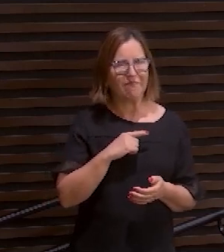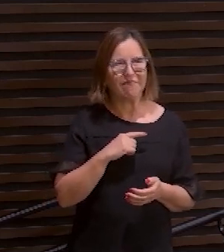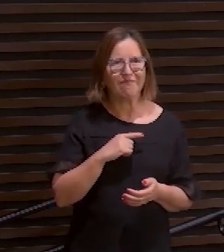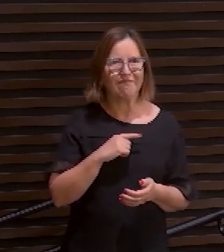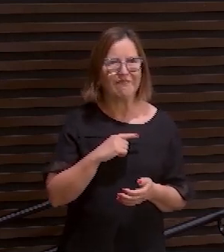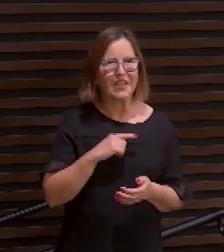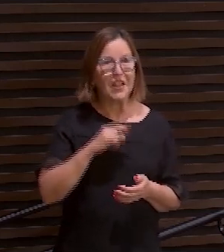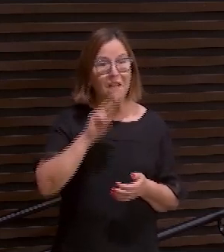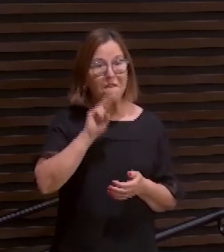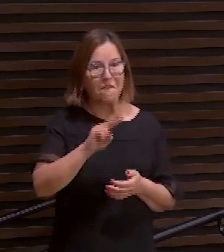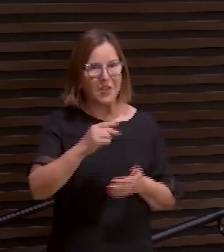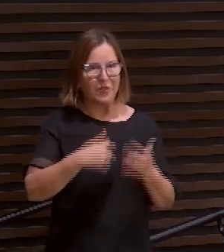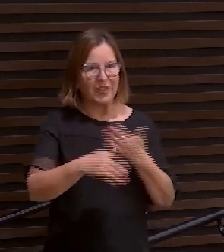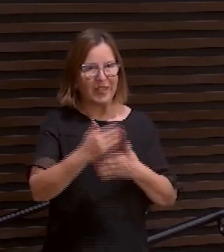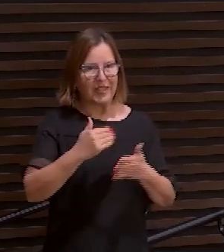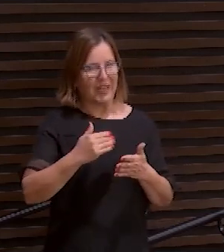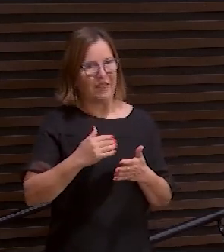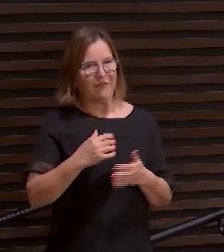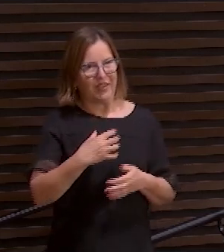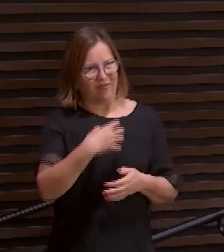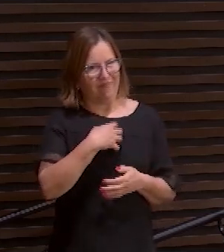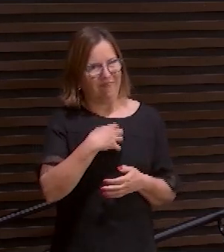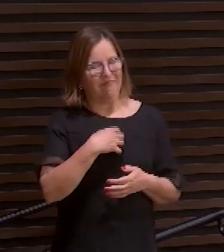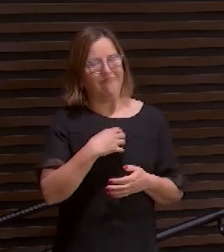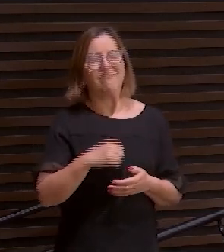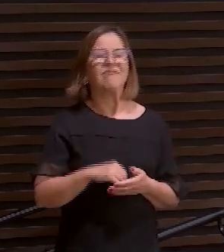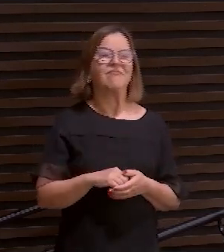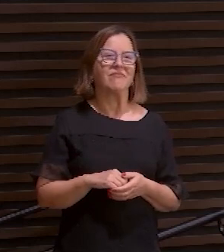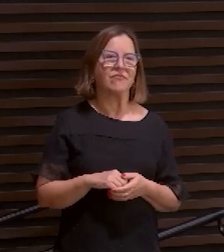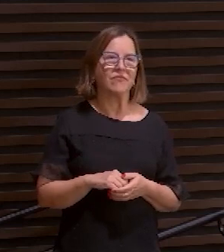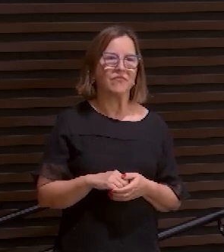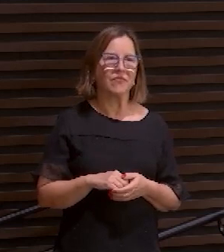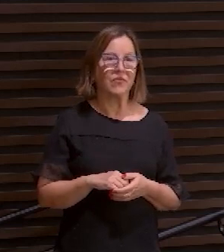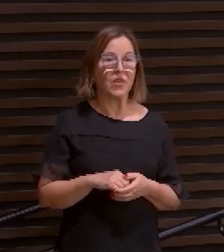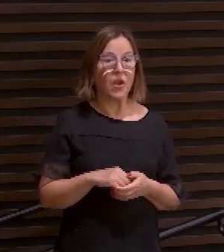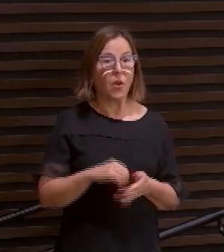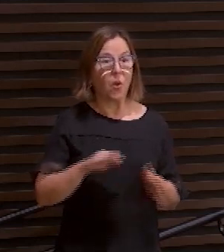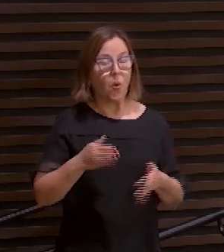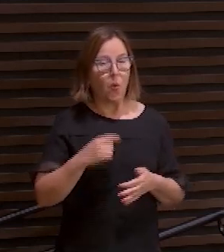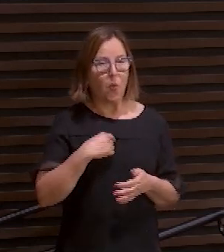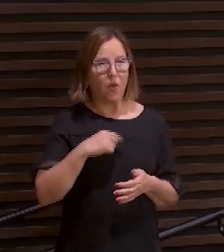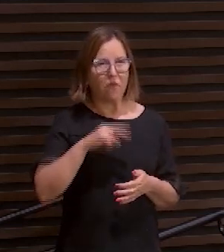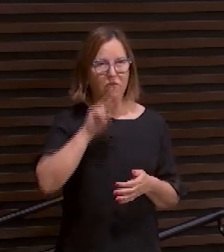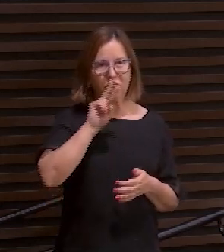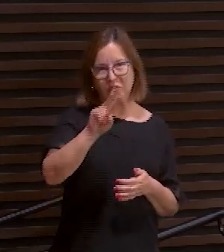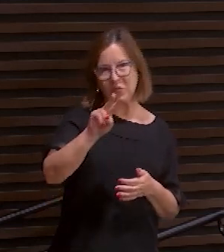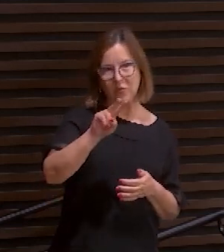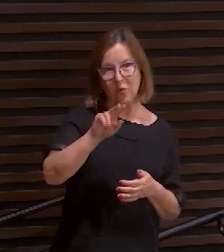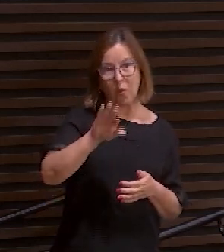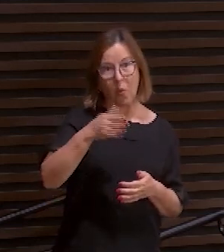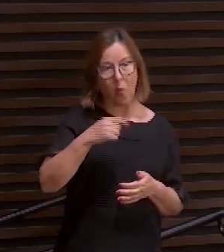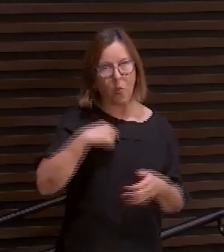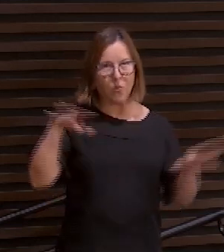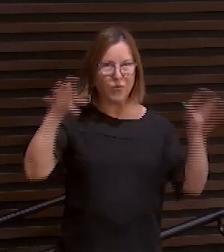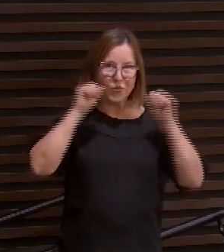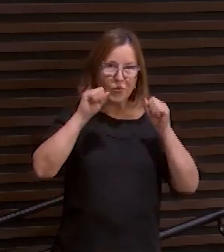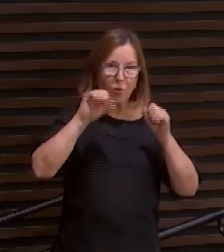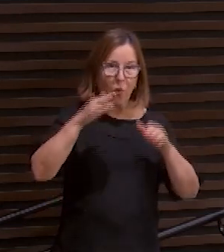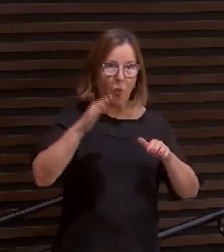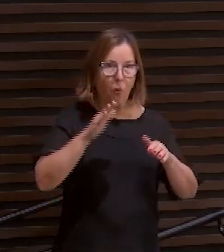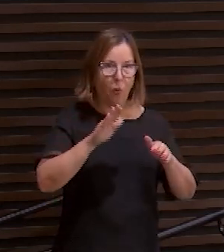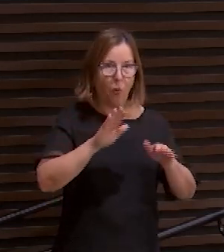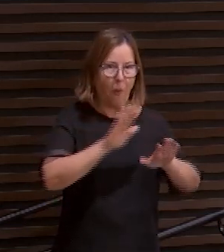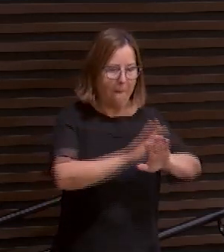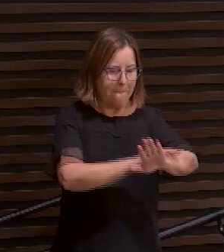sensoriais e tridimensionais. Ou eu enxergo, ou eu escuto, ou eu